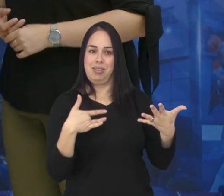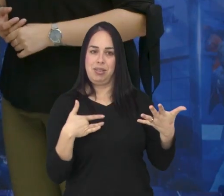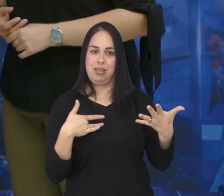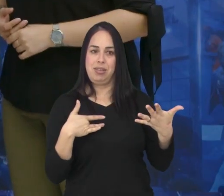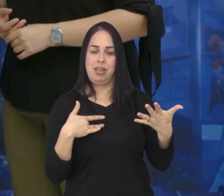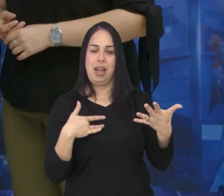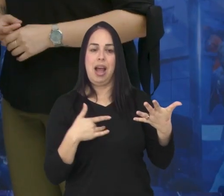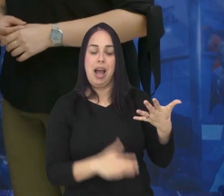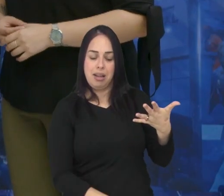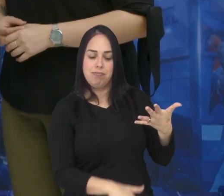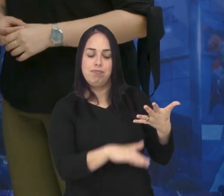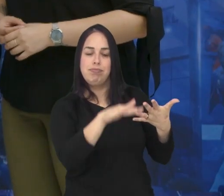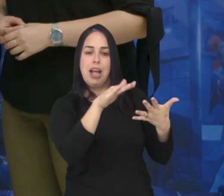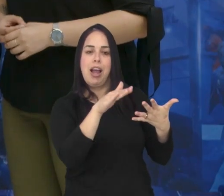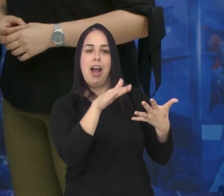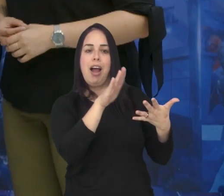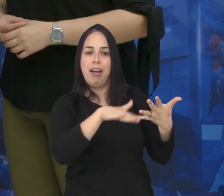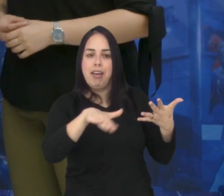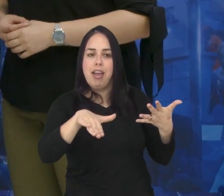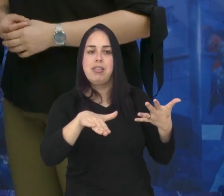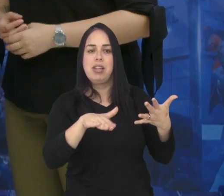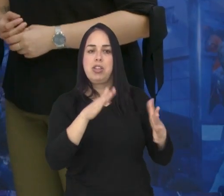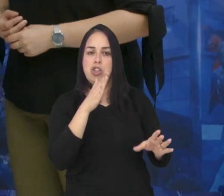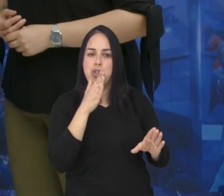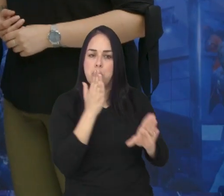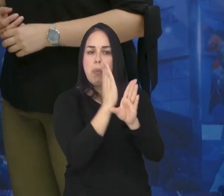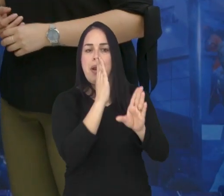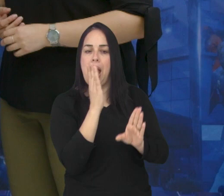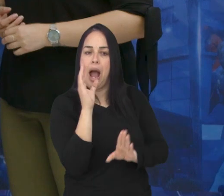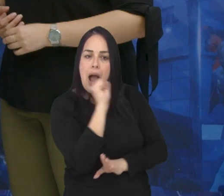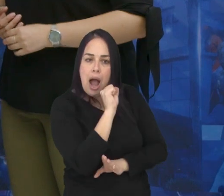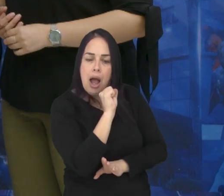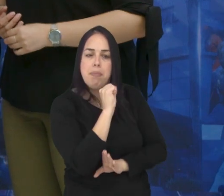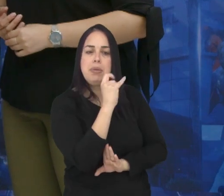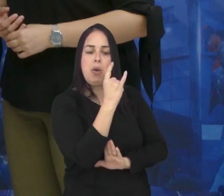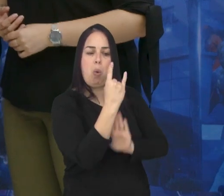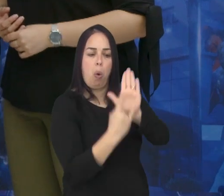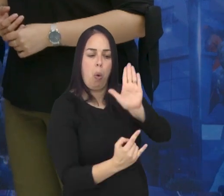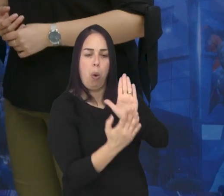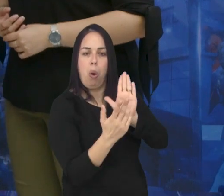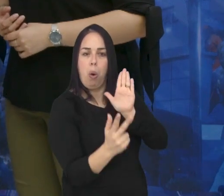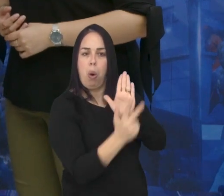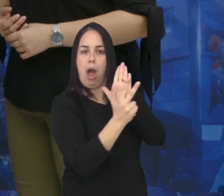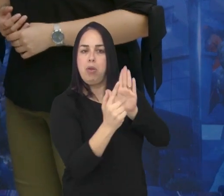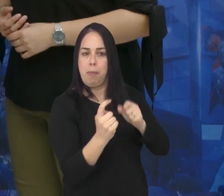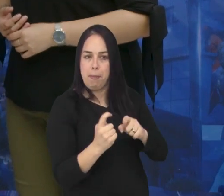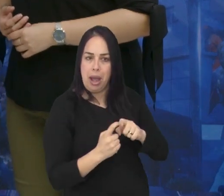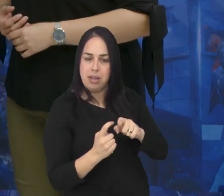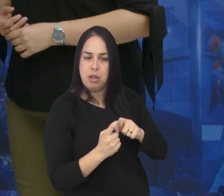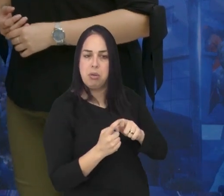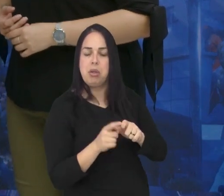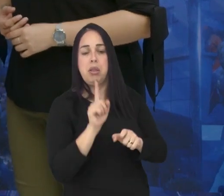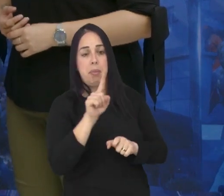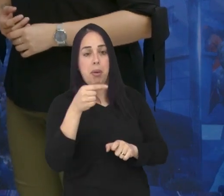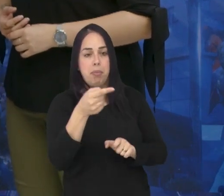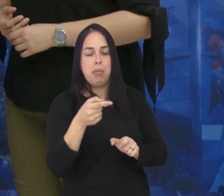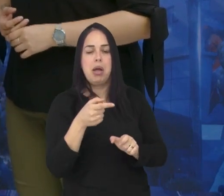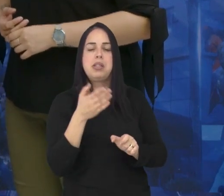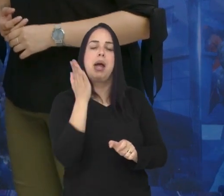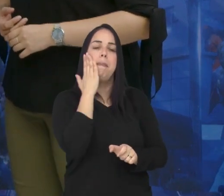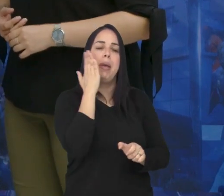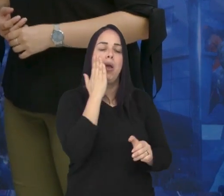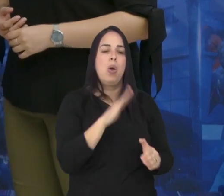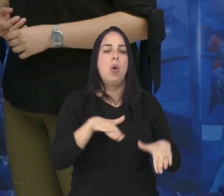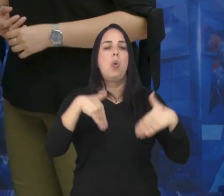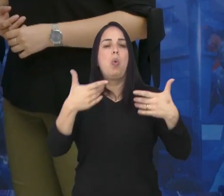que a criança tem que saber, né, ter um diagnóstico, né, ter um laudo médico para orientar e saber o que procurar,